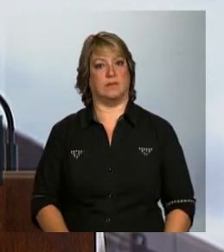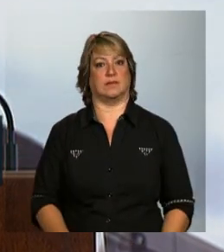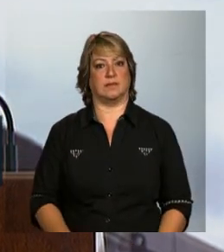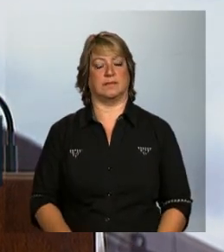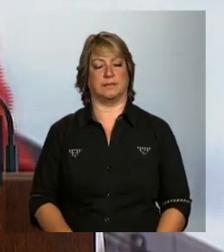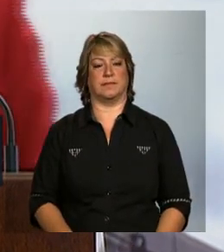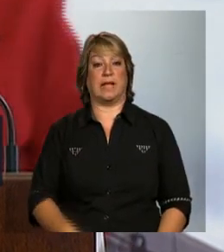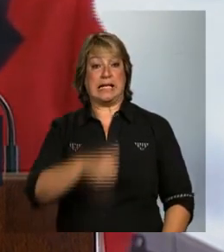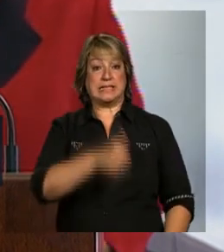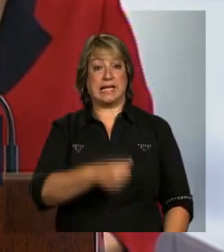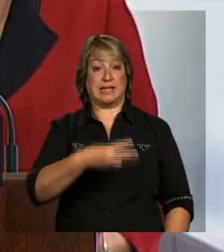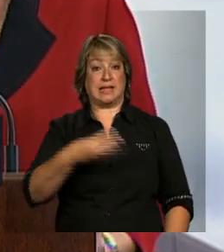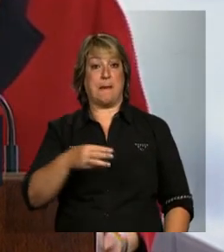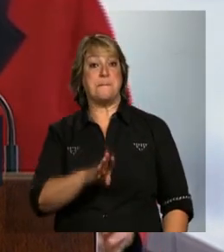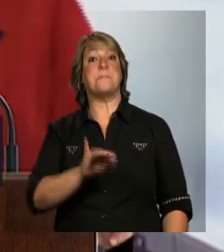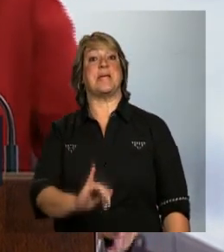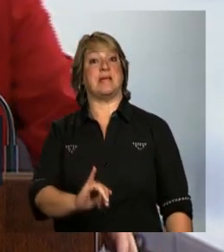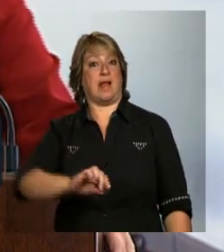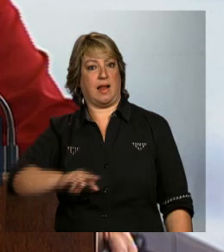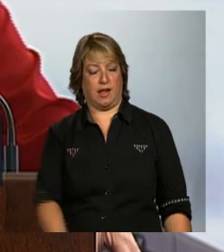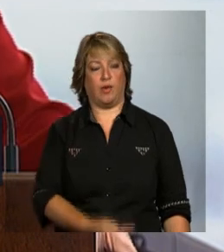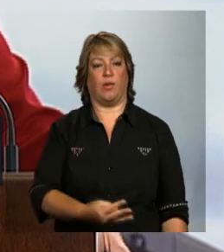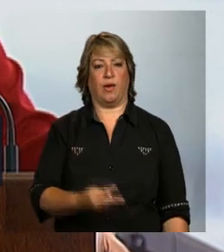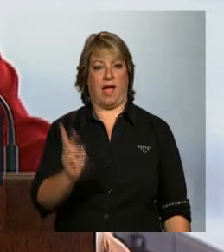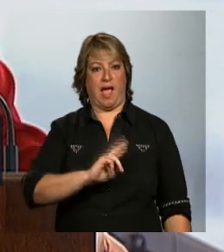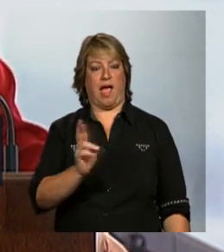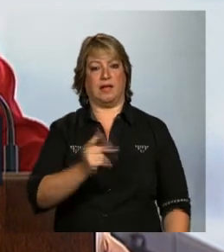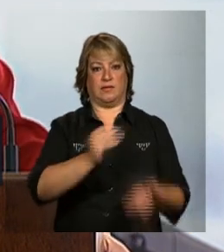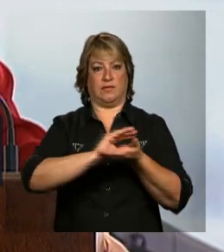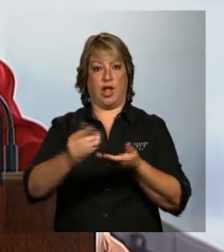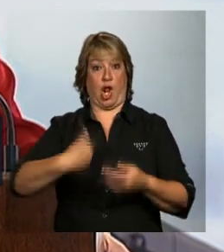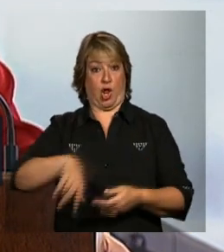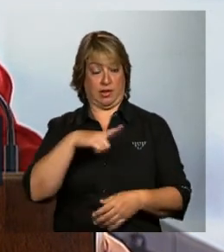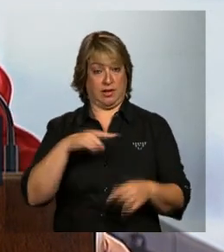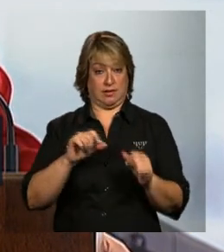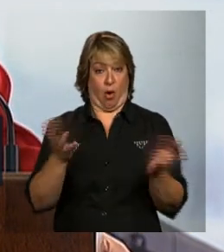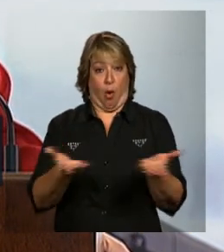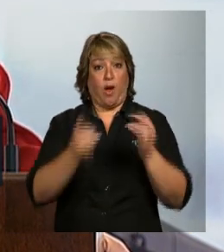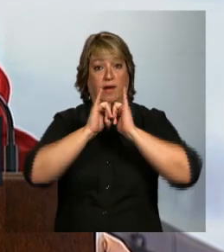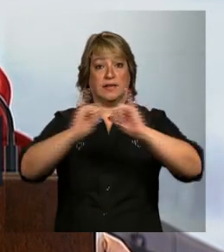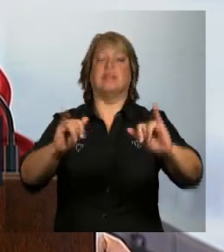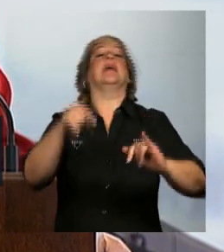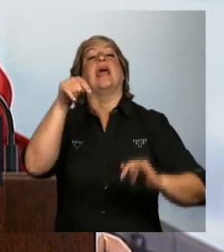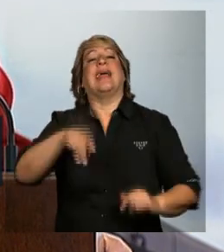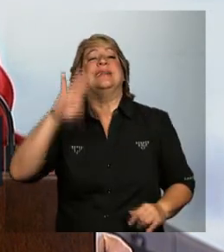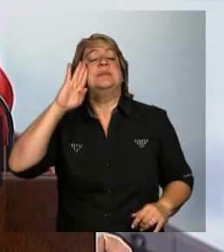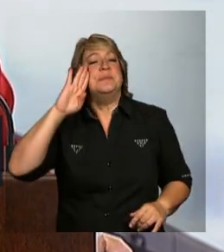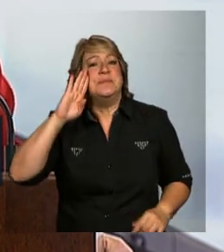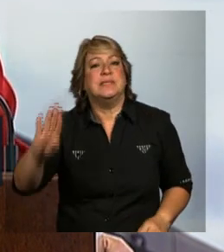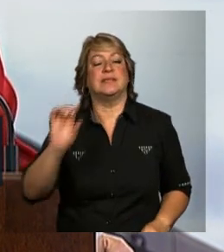o 133 bilhões de reais de investimento estamos anunciando hoje eles são